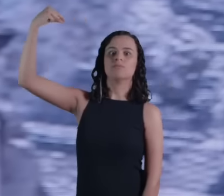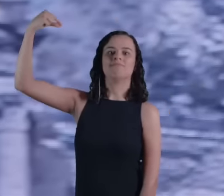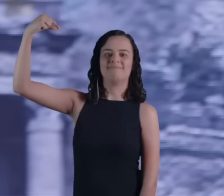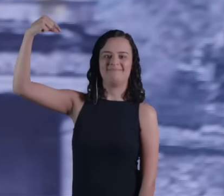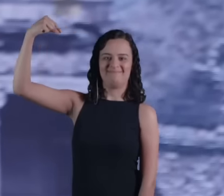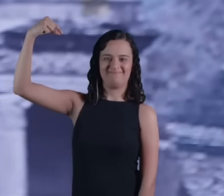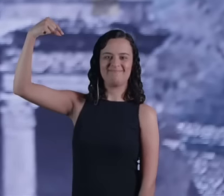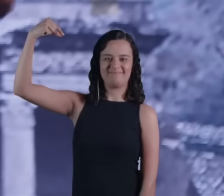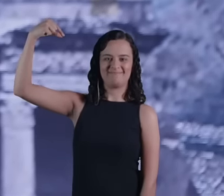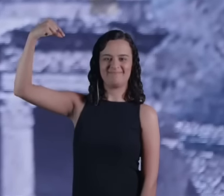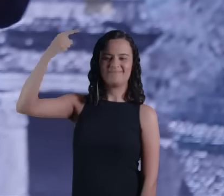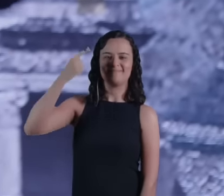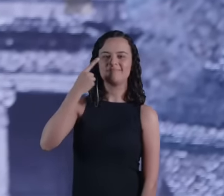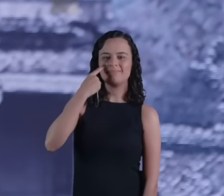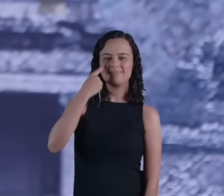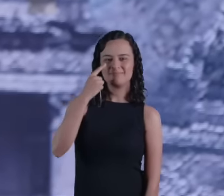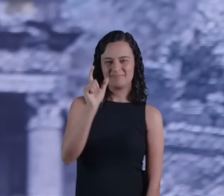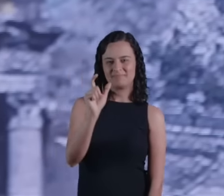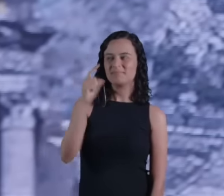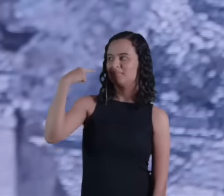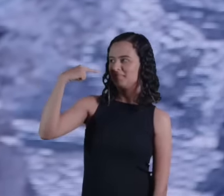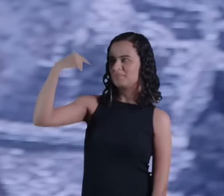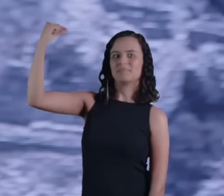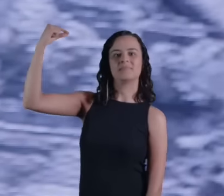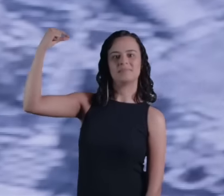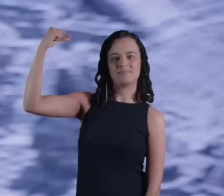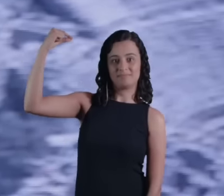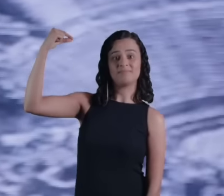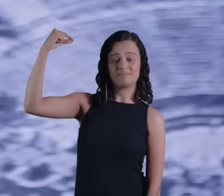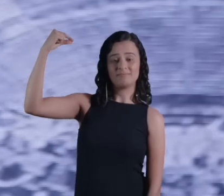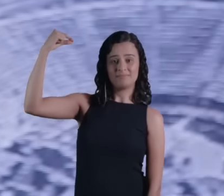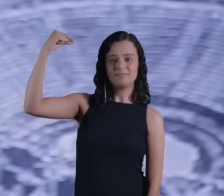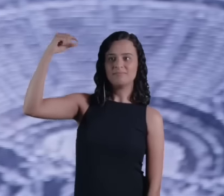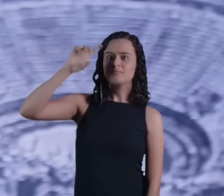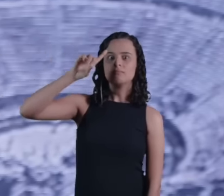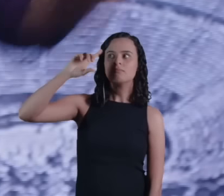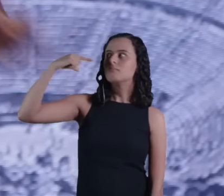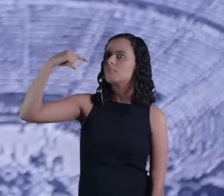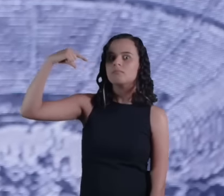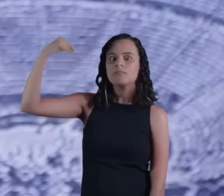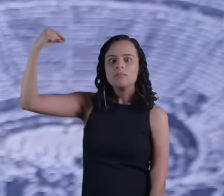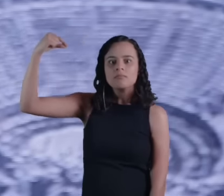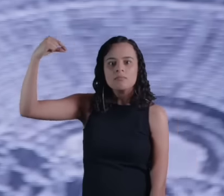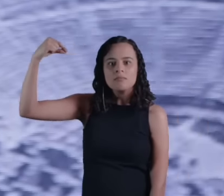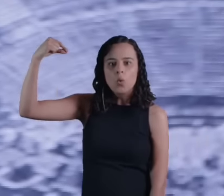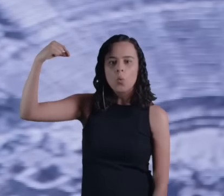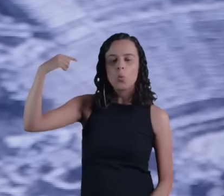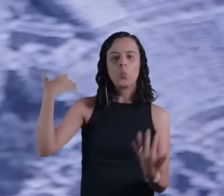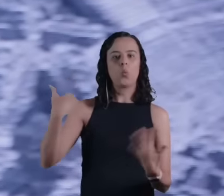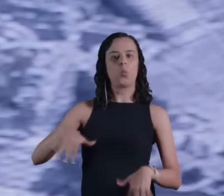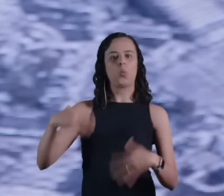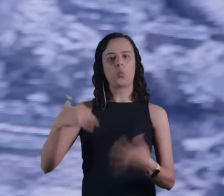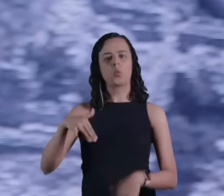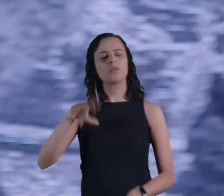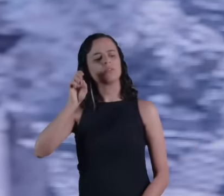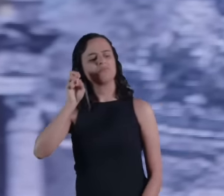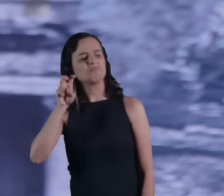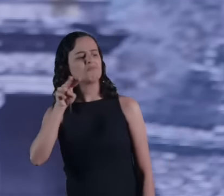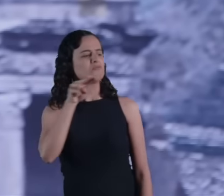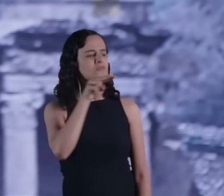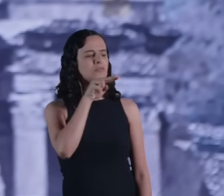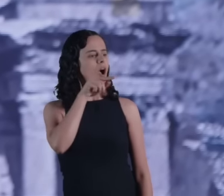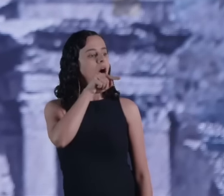Quando a palavra diz escolher, no grego é elenco. Ele nos elencou, Ele nos elegeu, Ele olhou na eternidade e